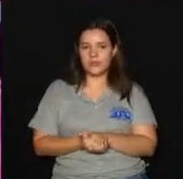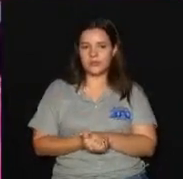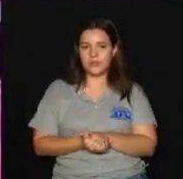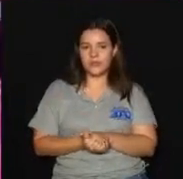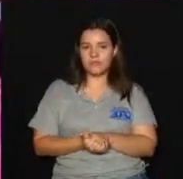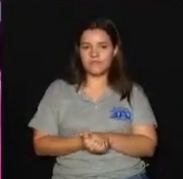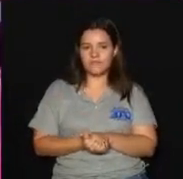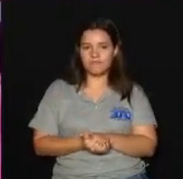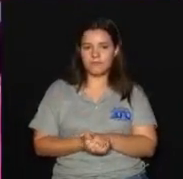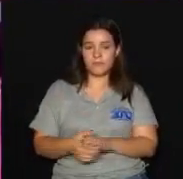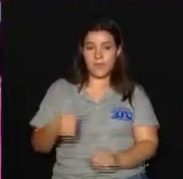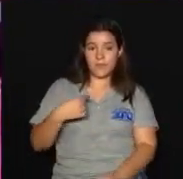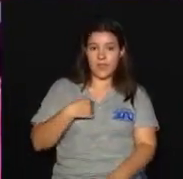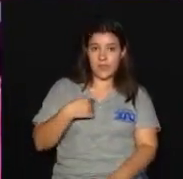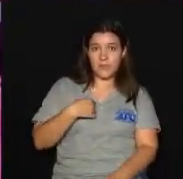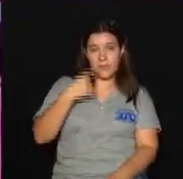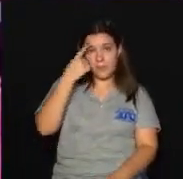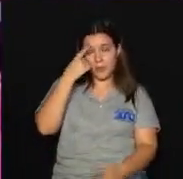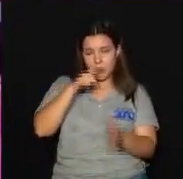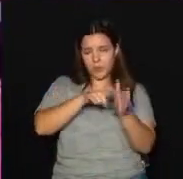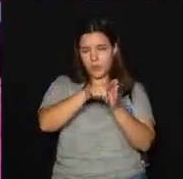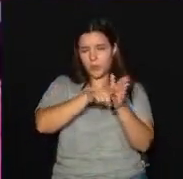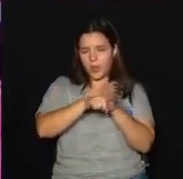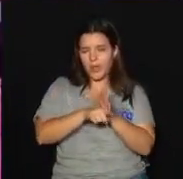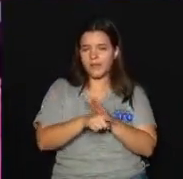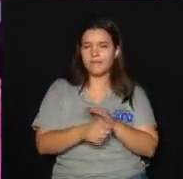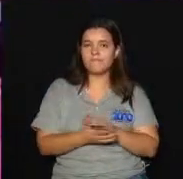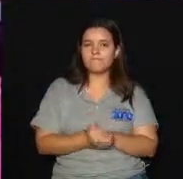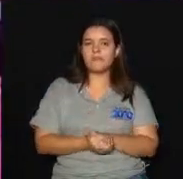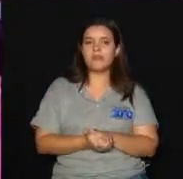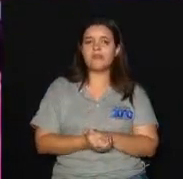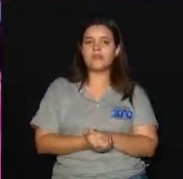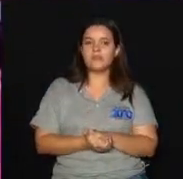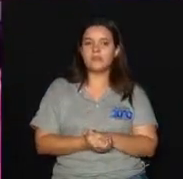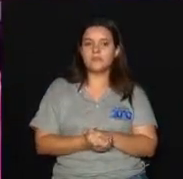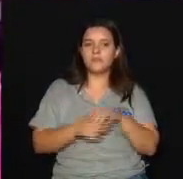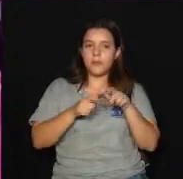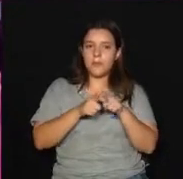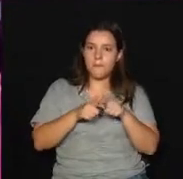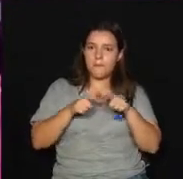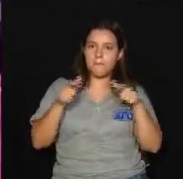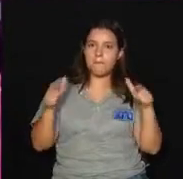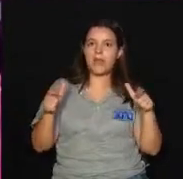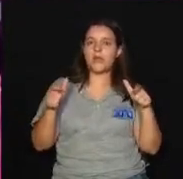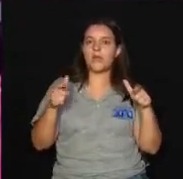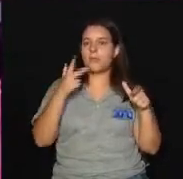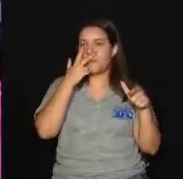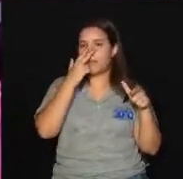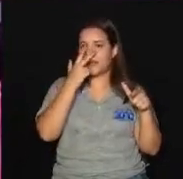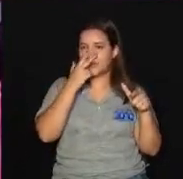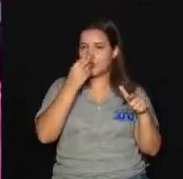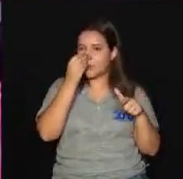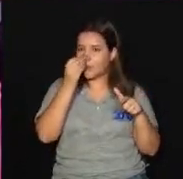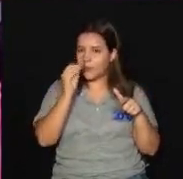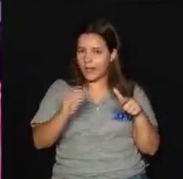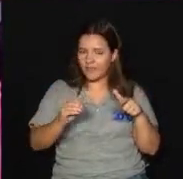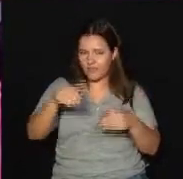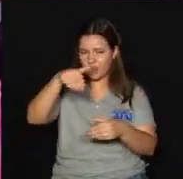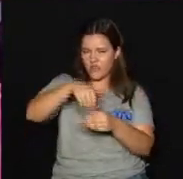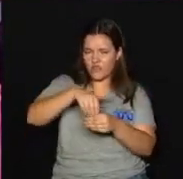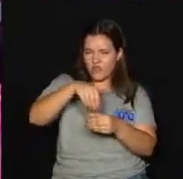E para mim, por exemplo, a minha análise é que a maioria desses que se negaram a exprimir um